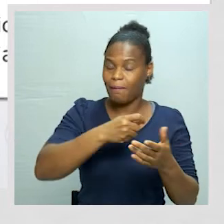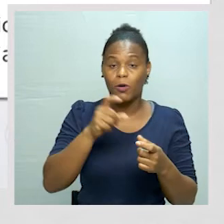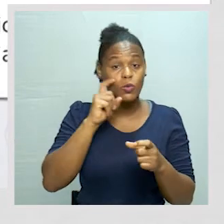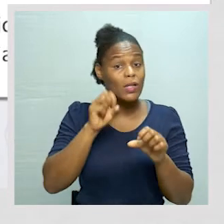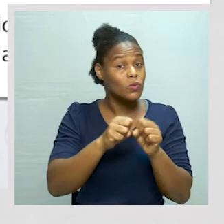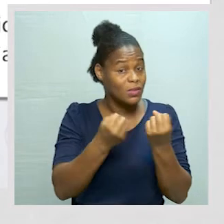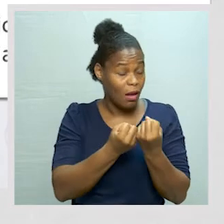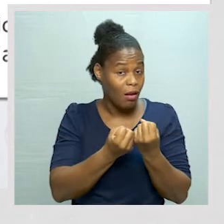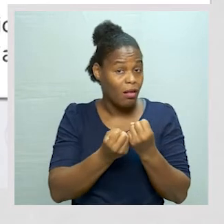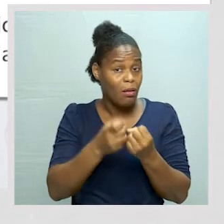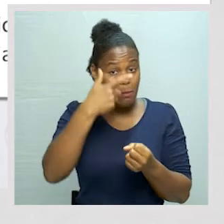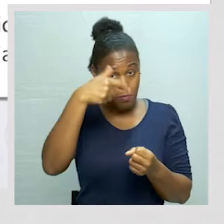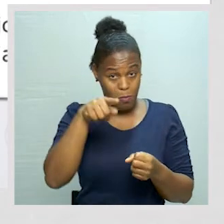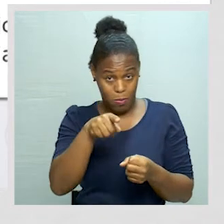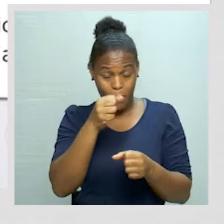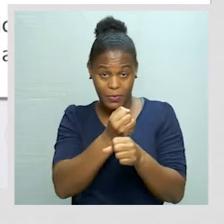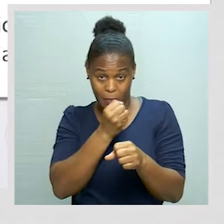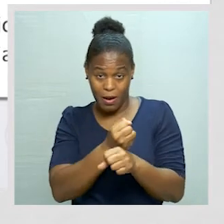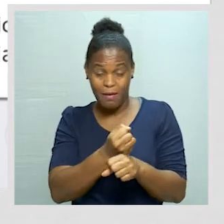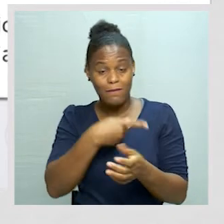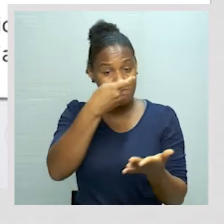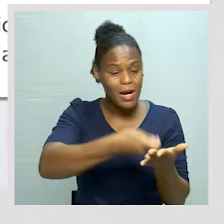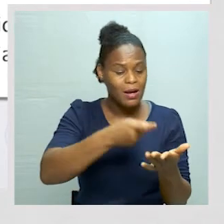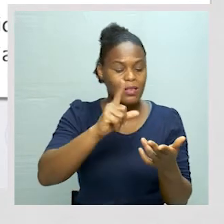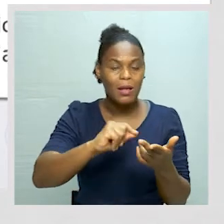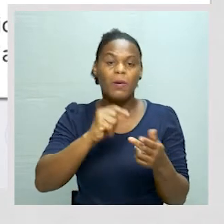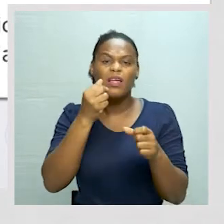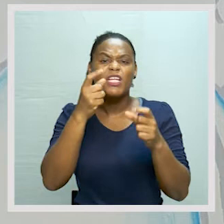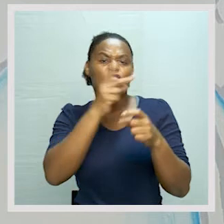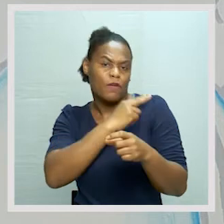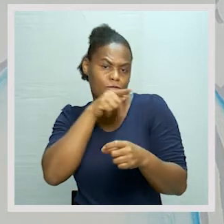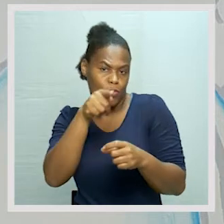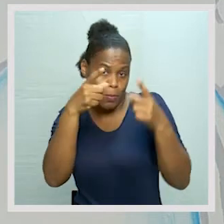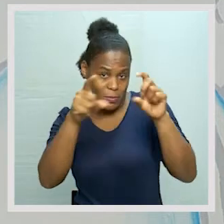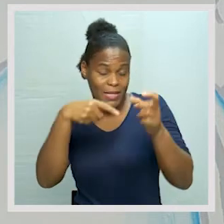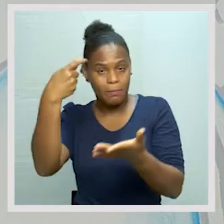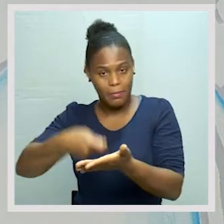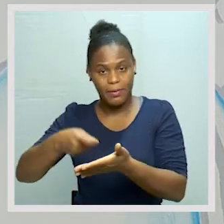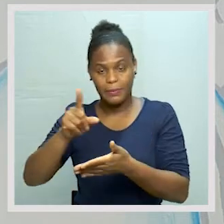a segurança social, que em Cabo Verde é o nosso INPS.